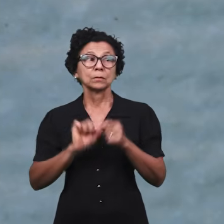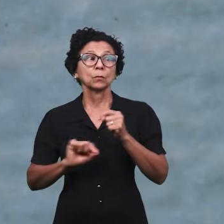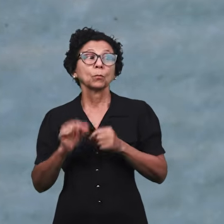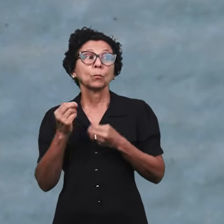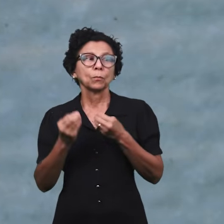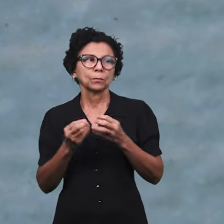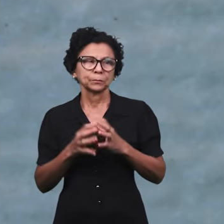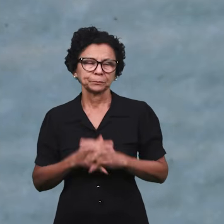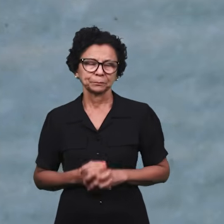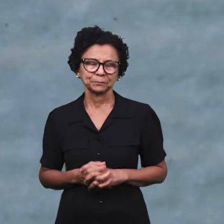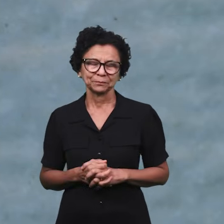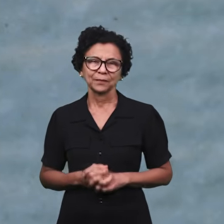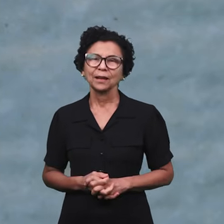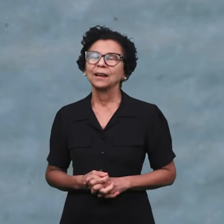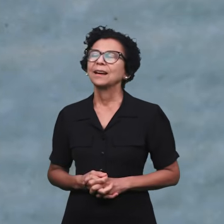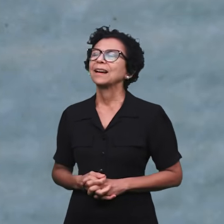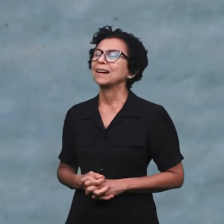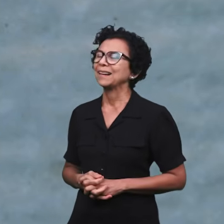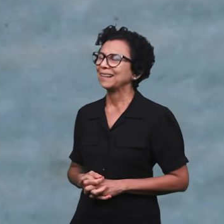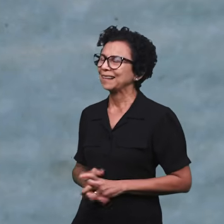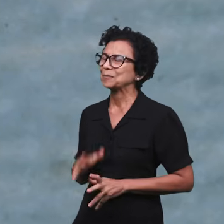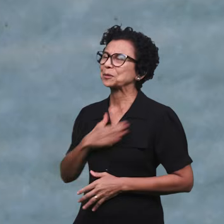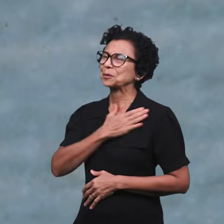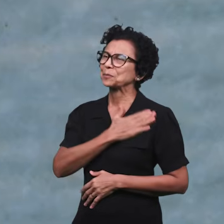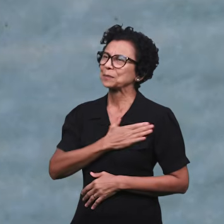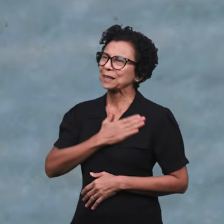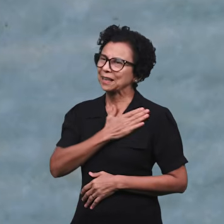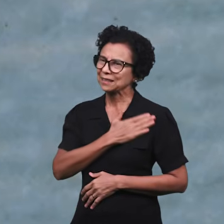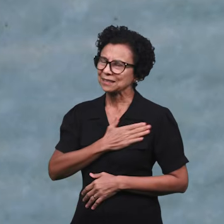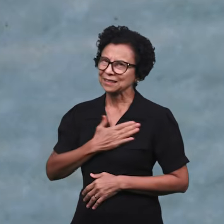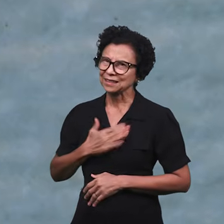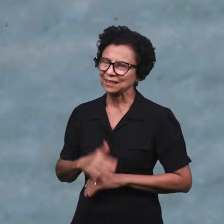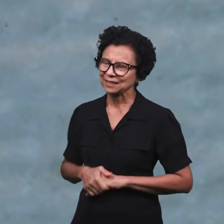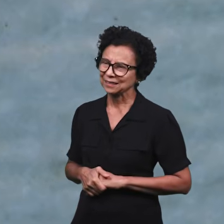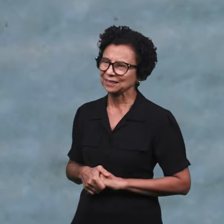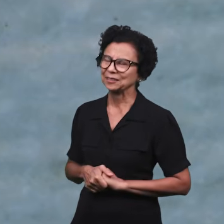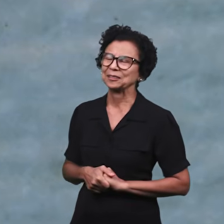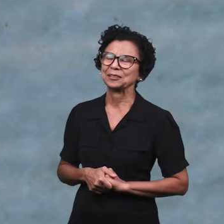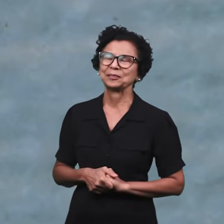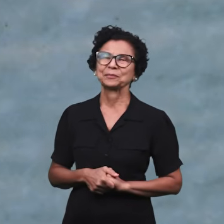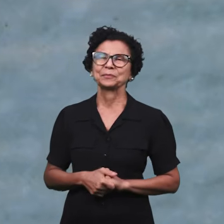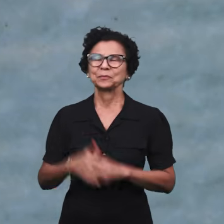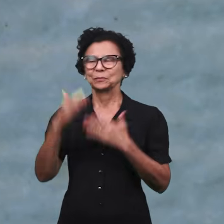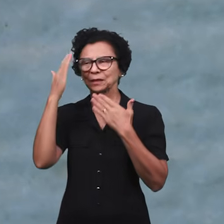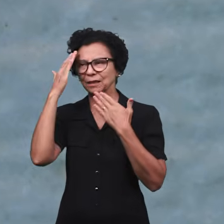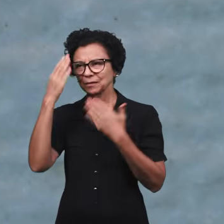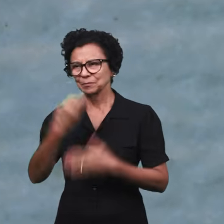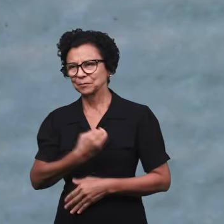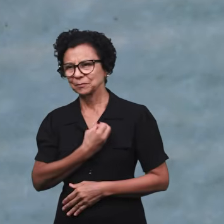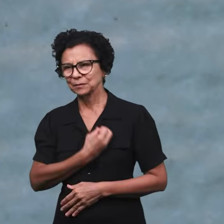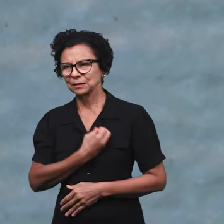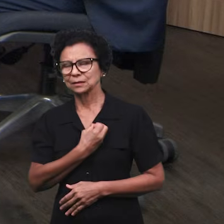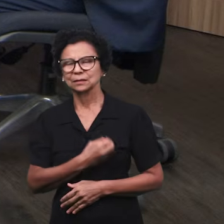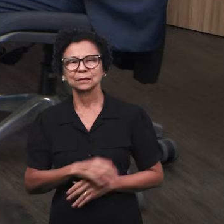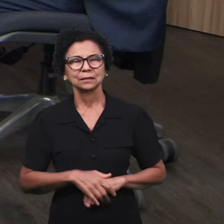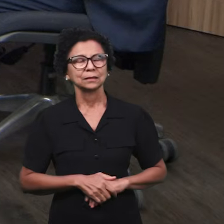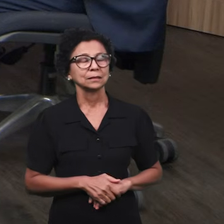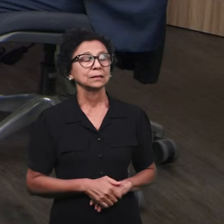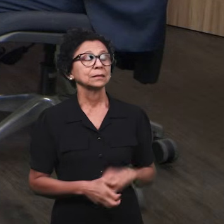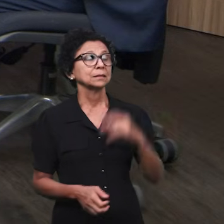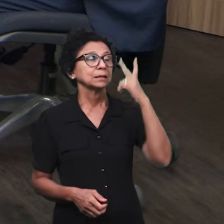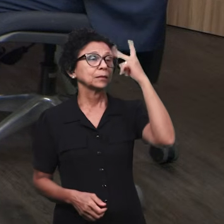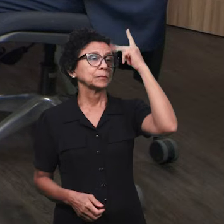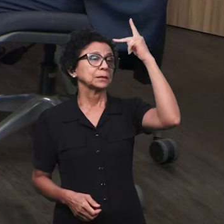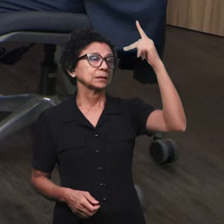Itanhangá, no Rio de Janeiro, a igreja de Itanhangá. Muito bem, Priscila. E aí, quando o pregador